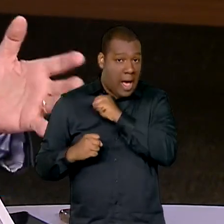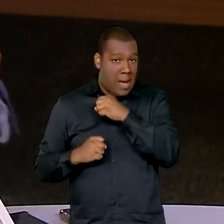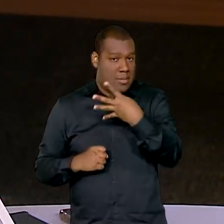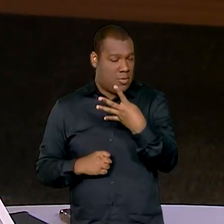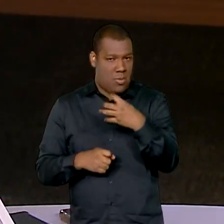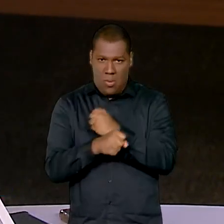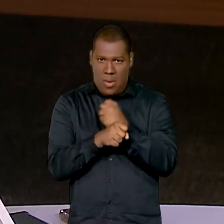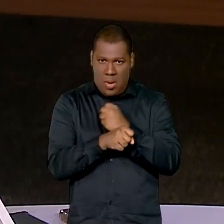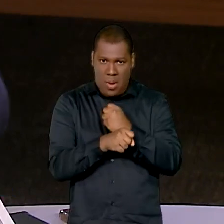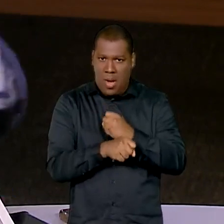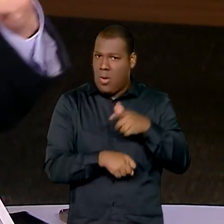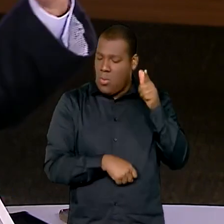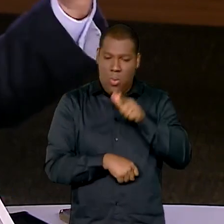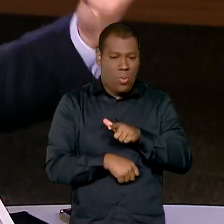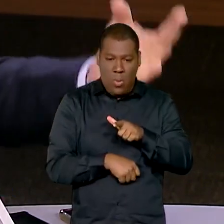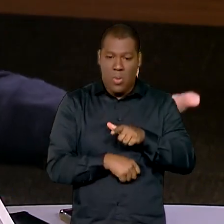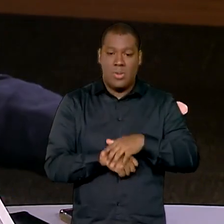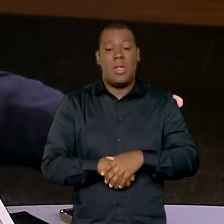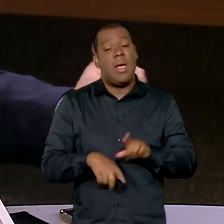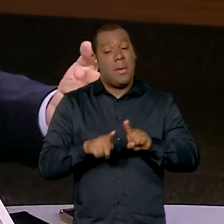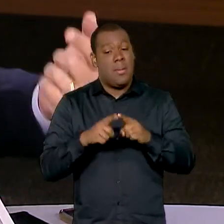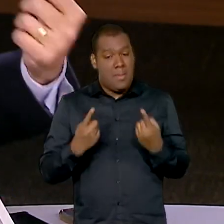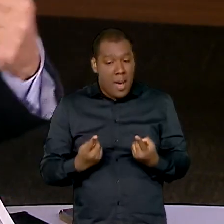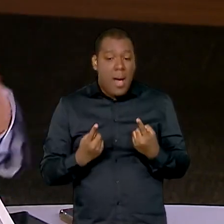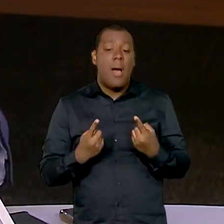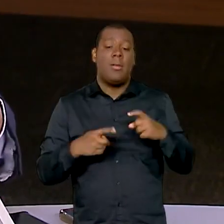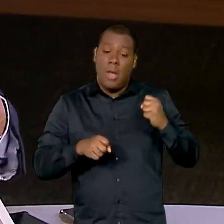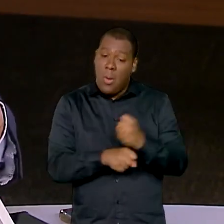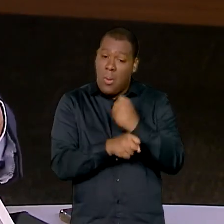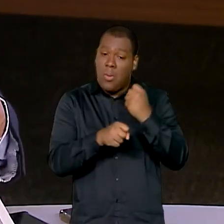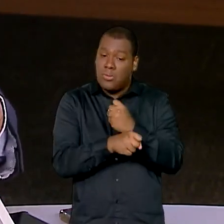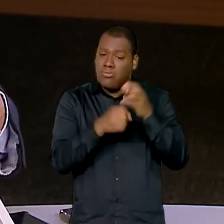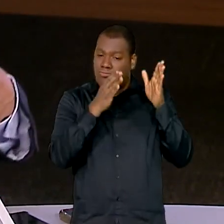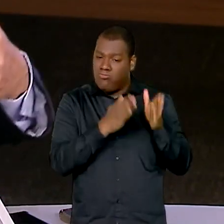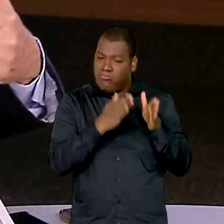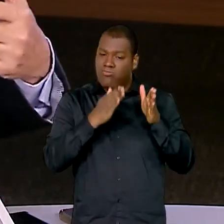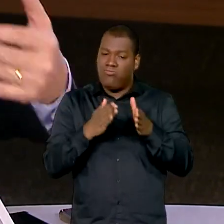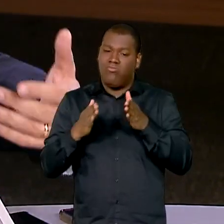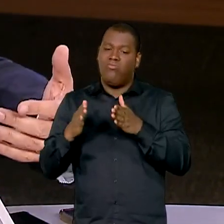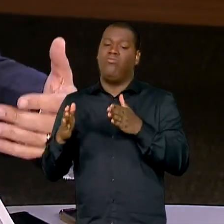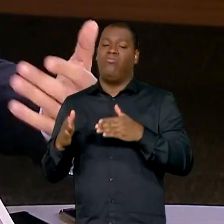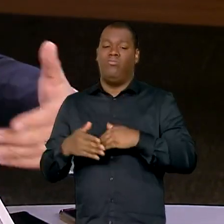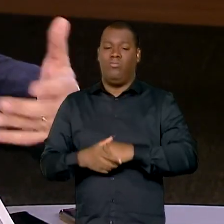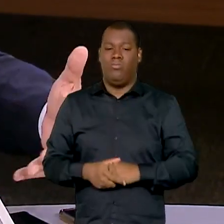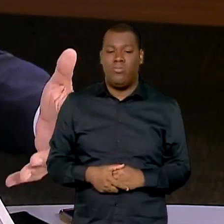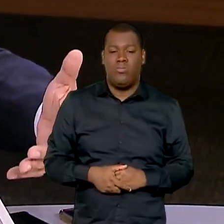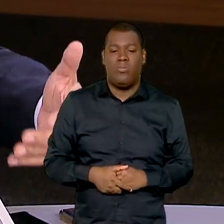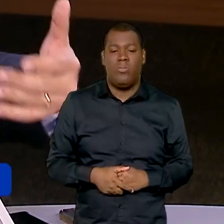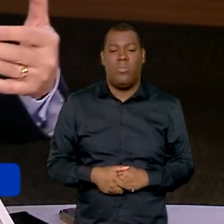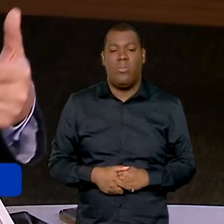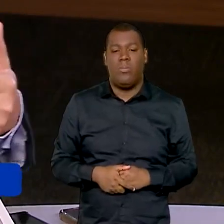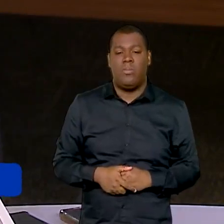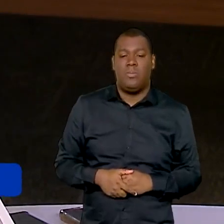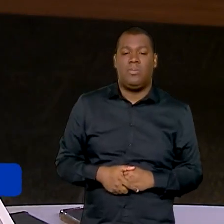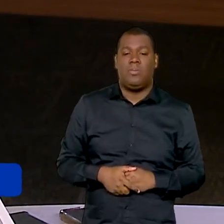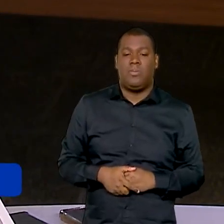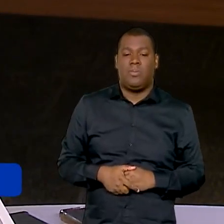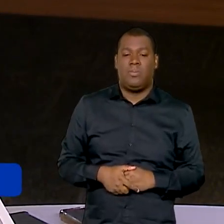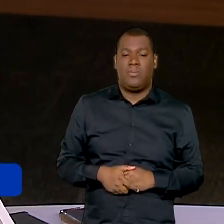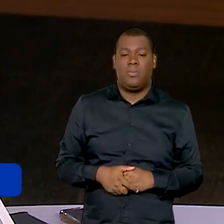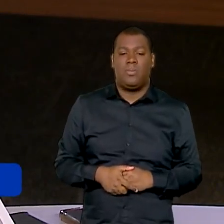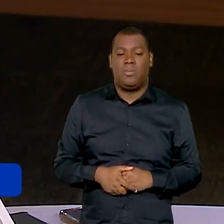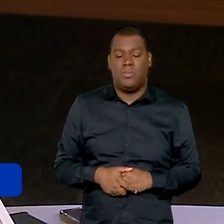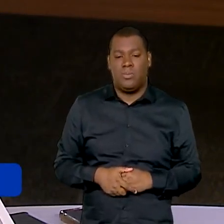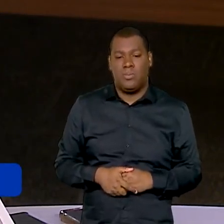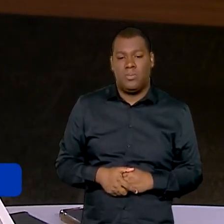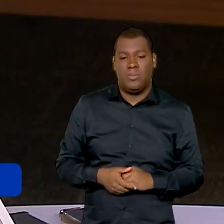em etapas para garantir um maior número de obras e maior número de intervenção, começando tecnicamente por onde é possível